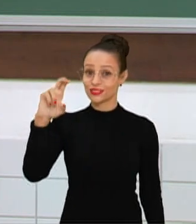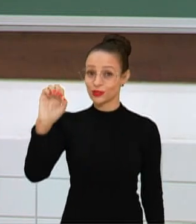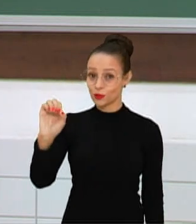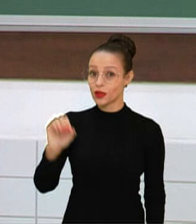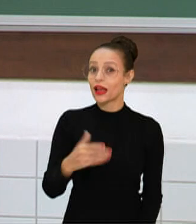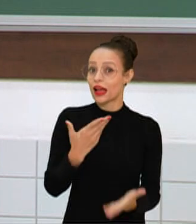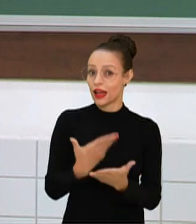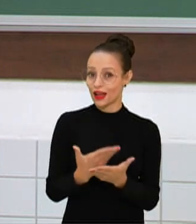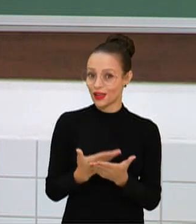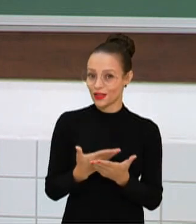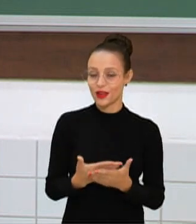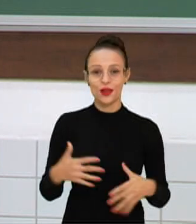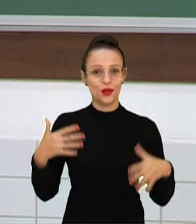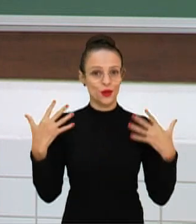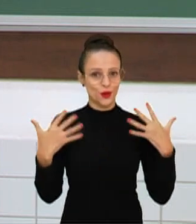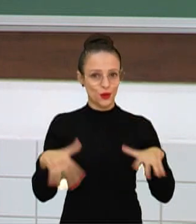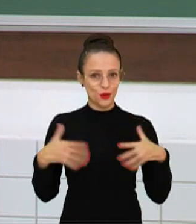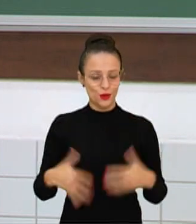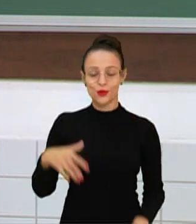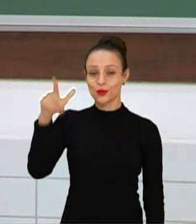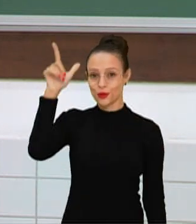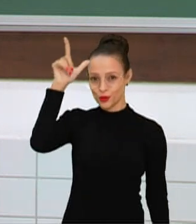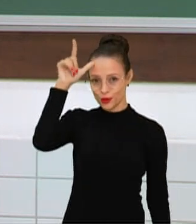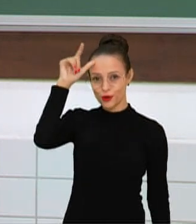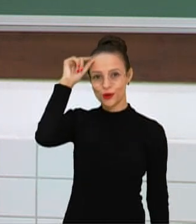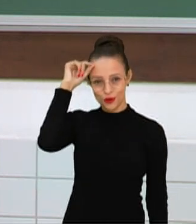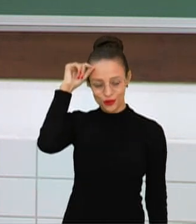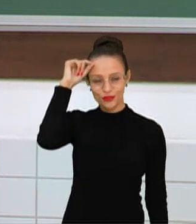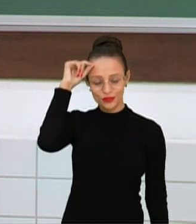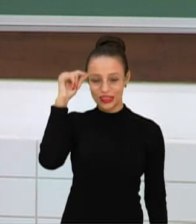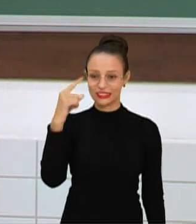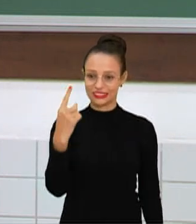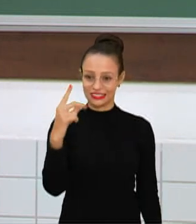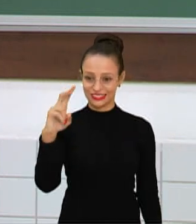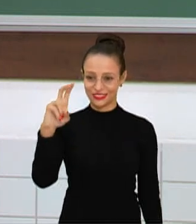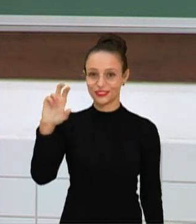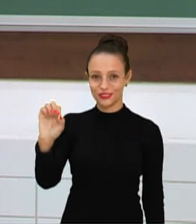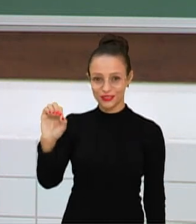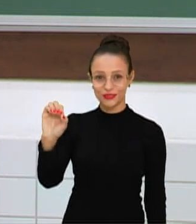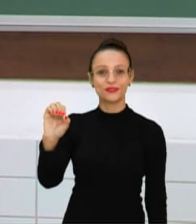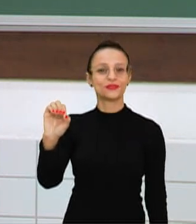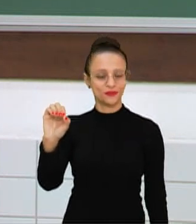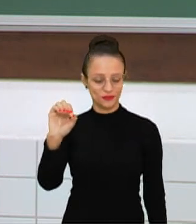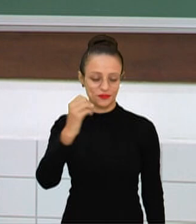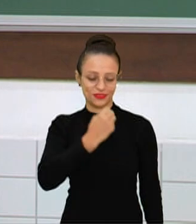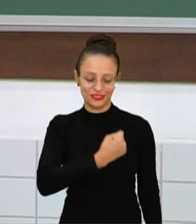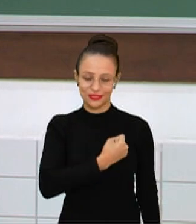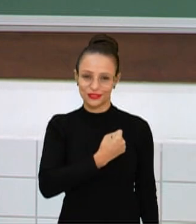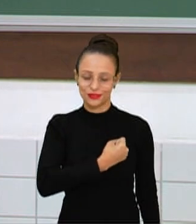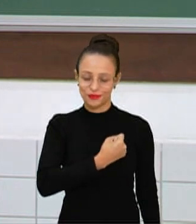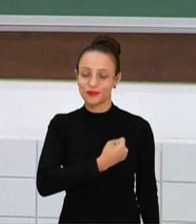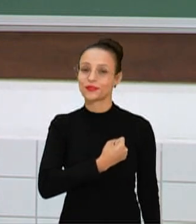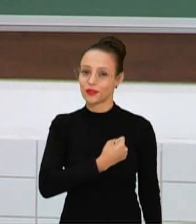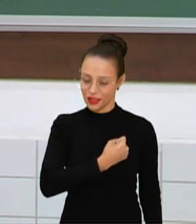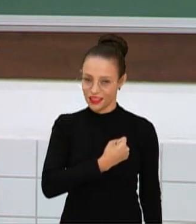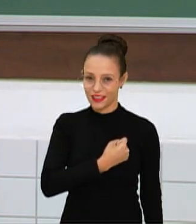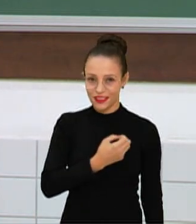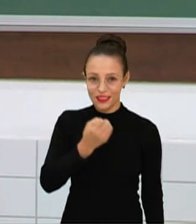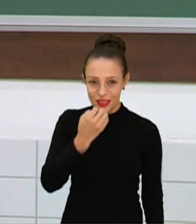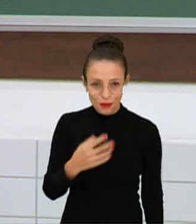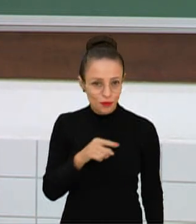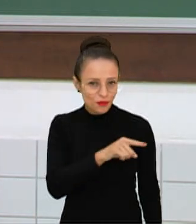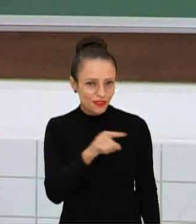150ª aula. Ufa, consegui falar, hein? Aula de número 150, tá bom pra